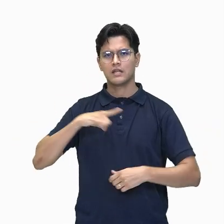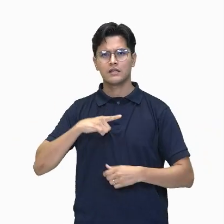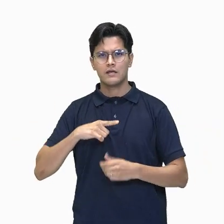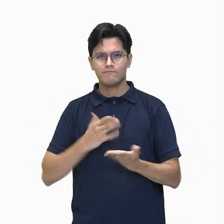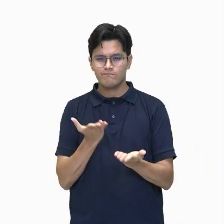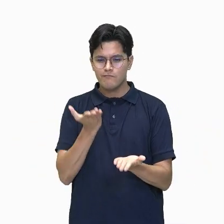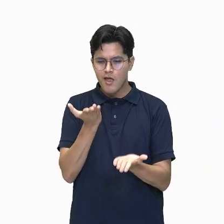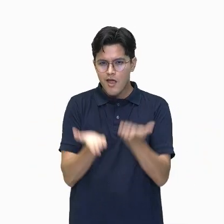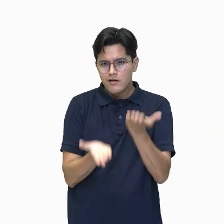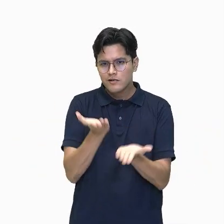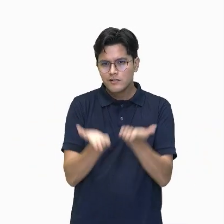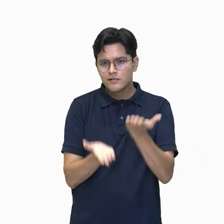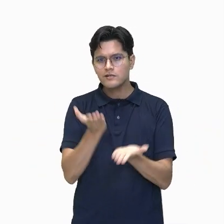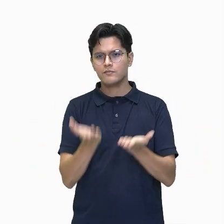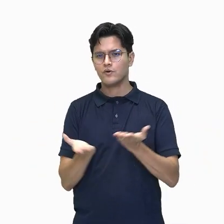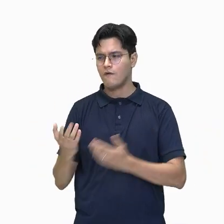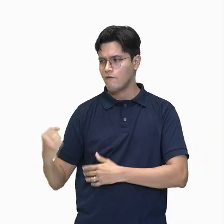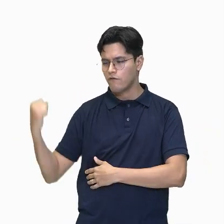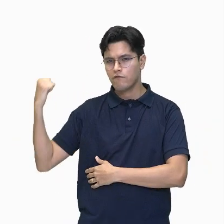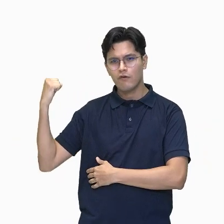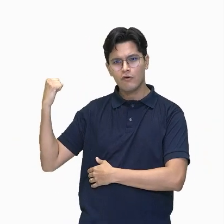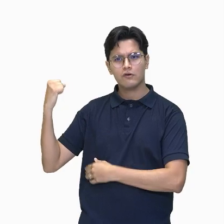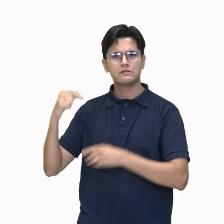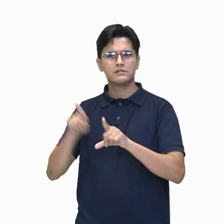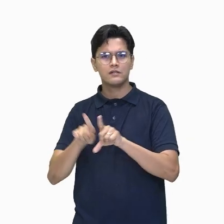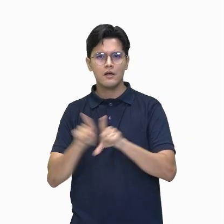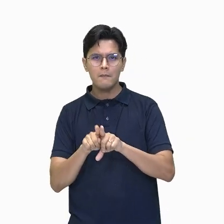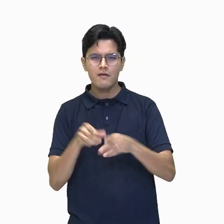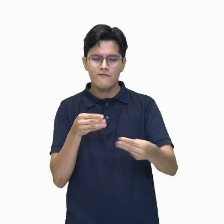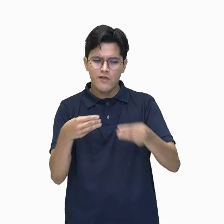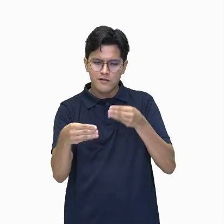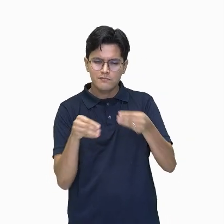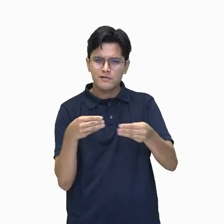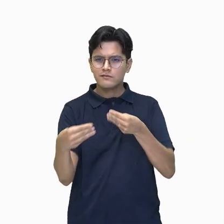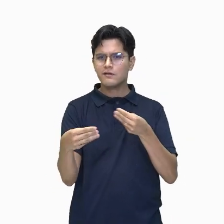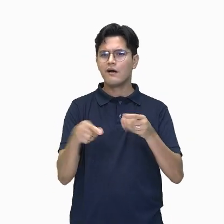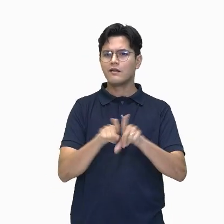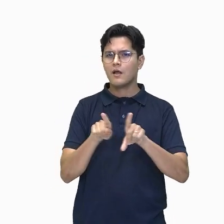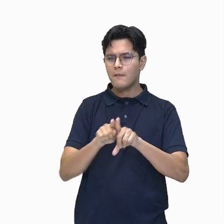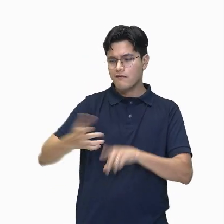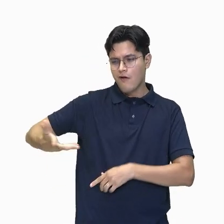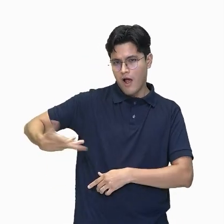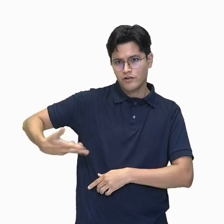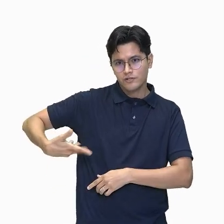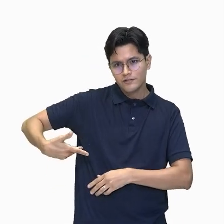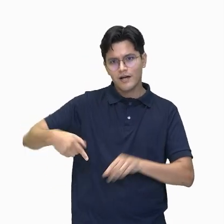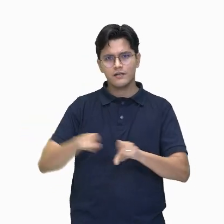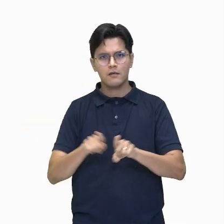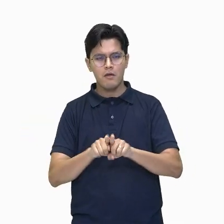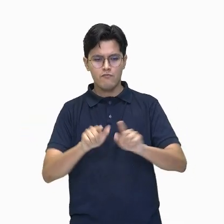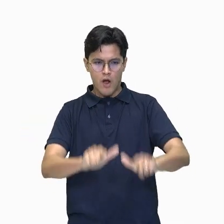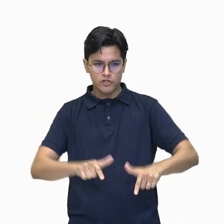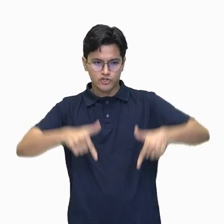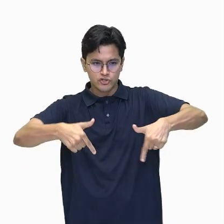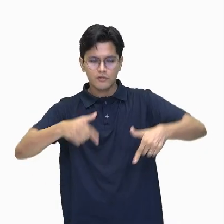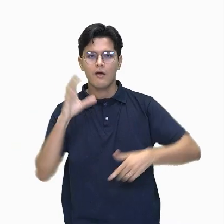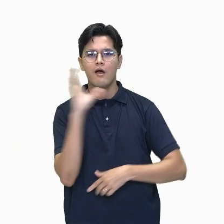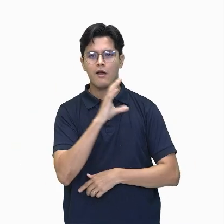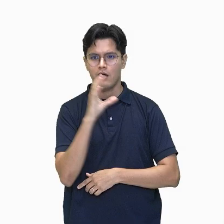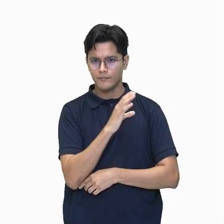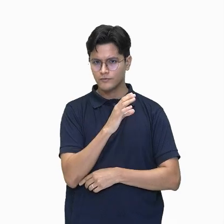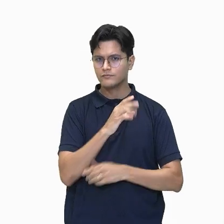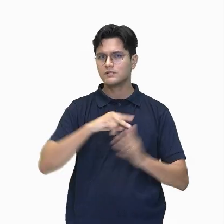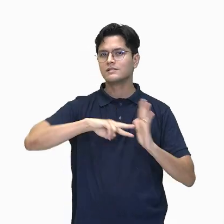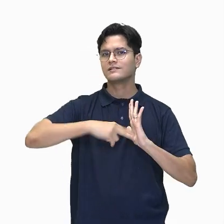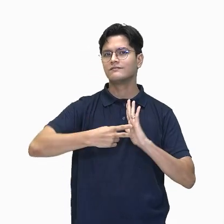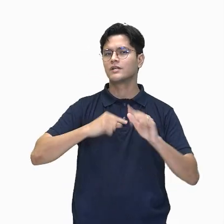equilíbrio, coordenação motora, né, agilidade, velocidade, ou seja, capacidades físicas que